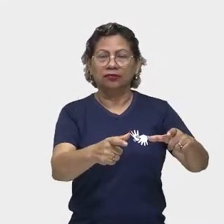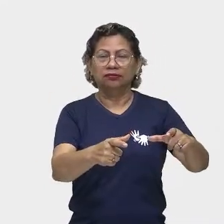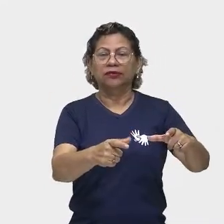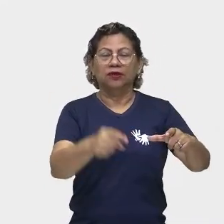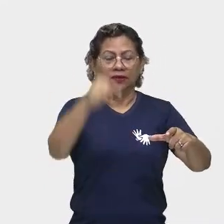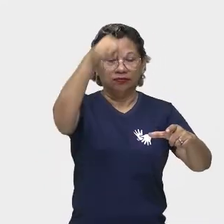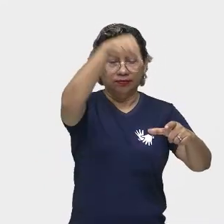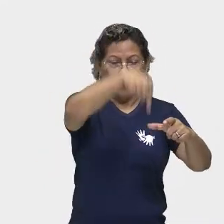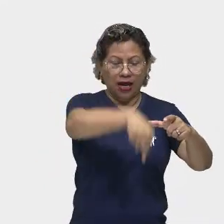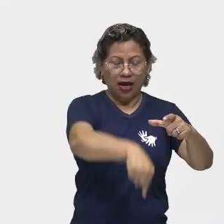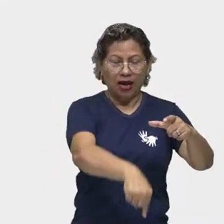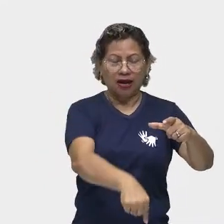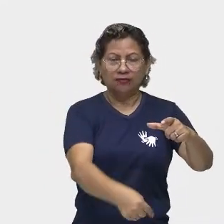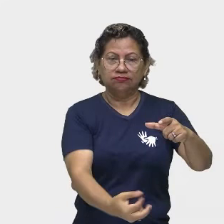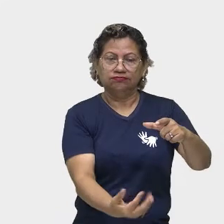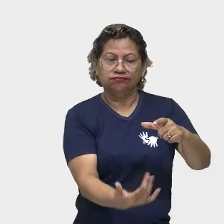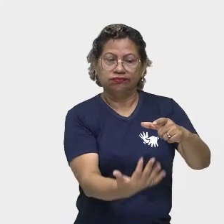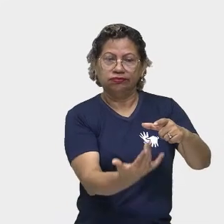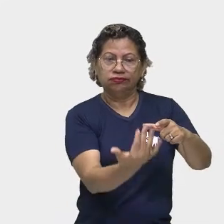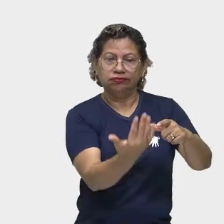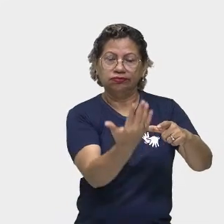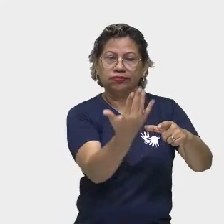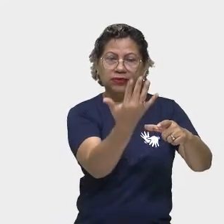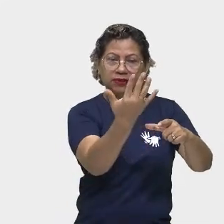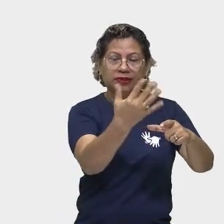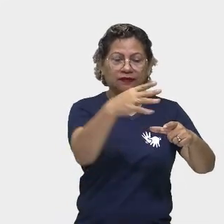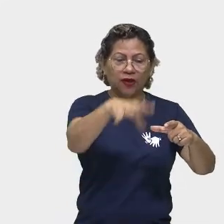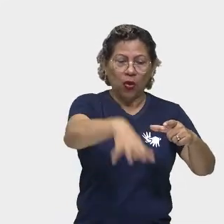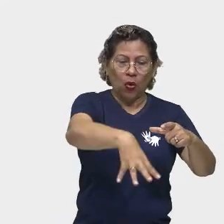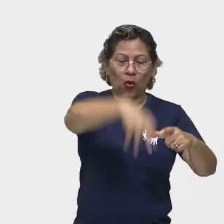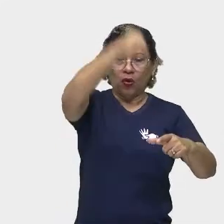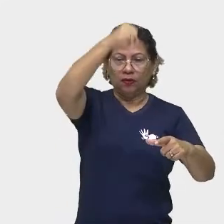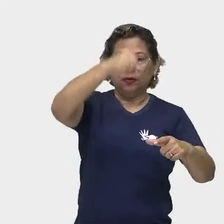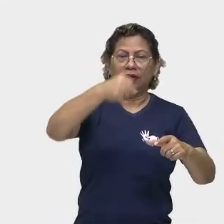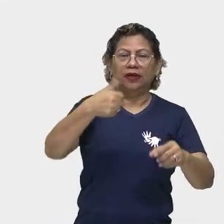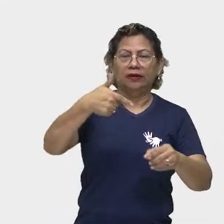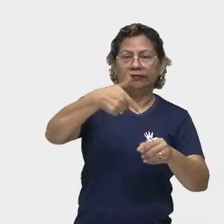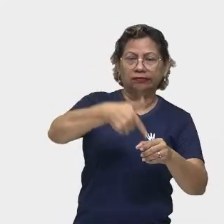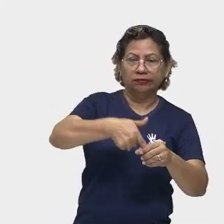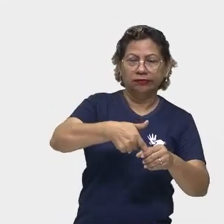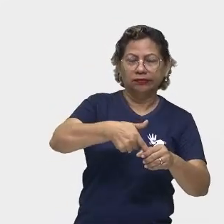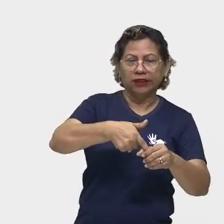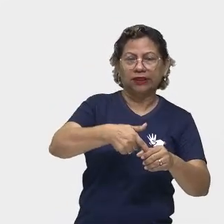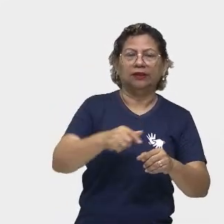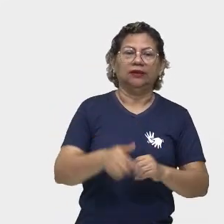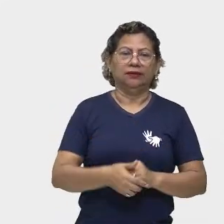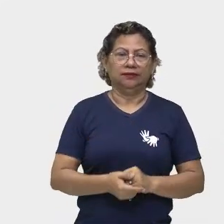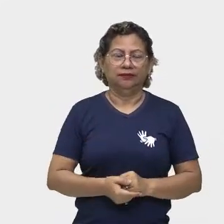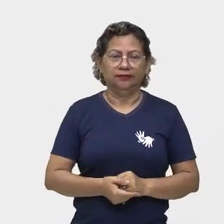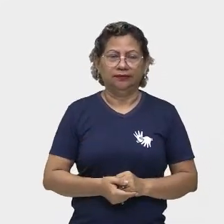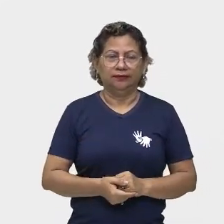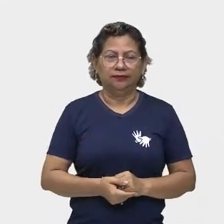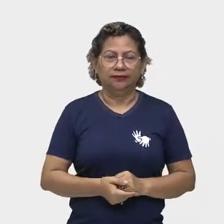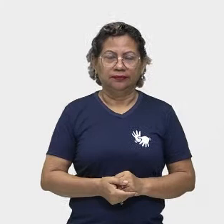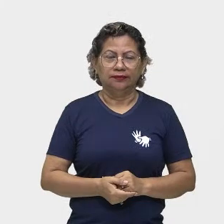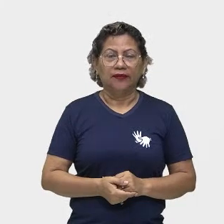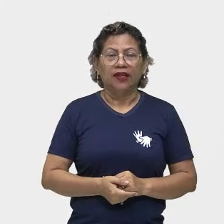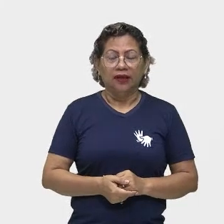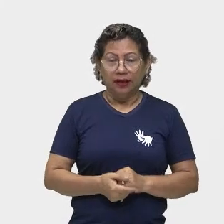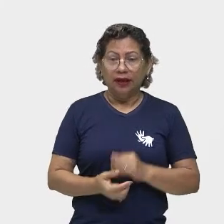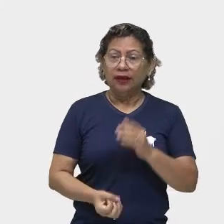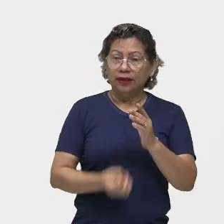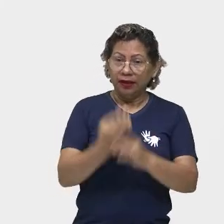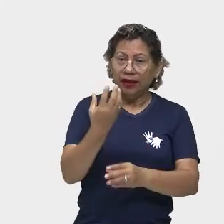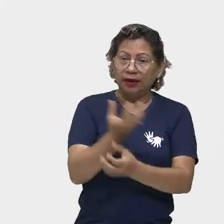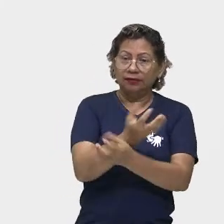no mar, e aí ela vai coletar ali o petróleo que é oriundo de fósseis, né, de